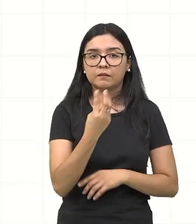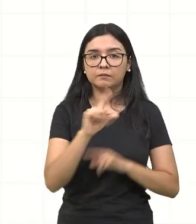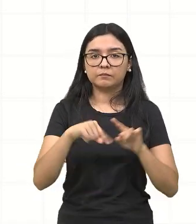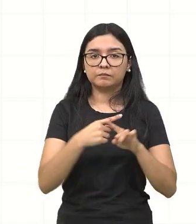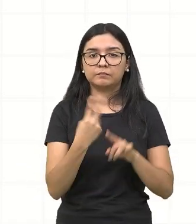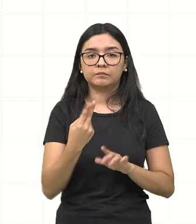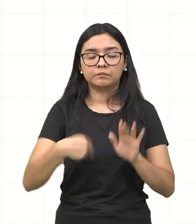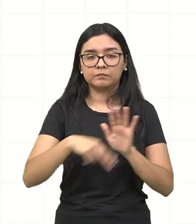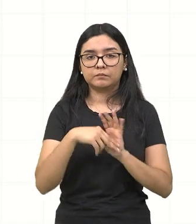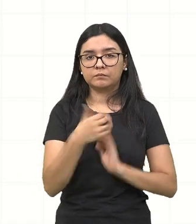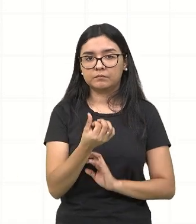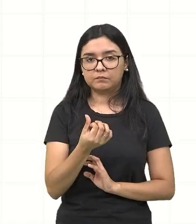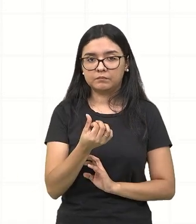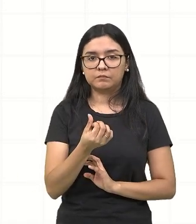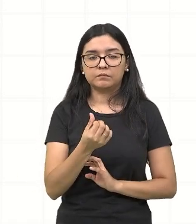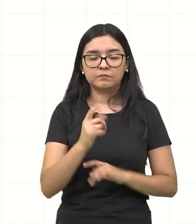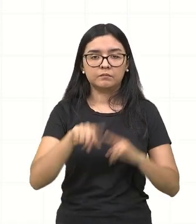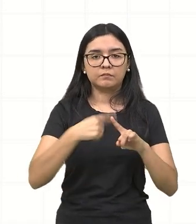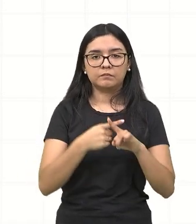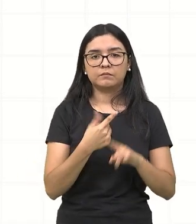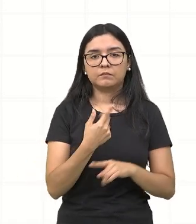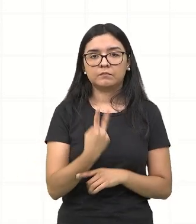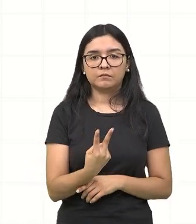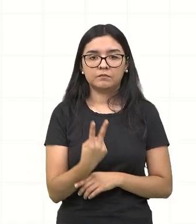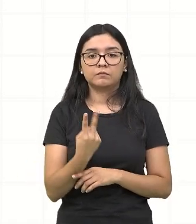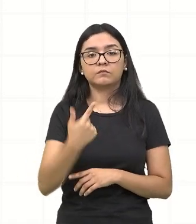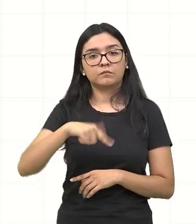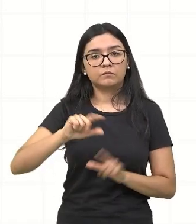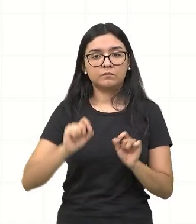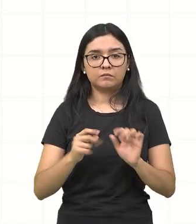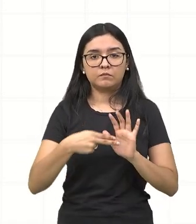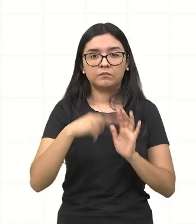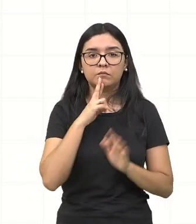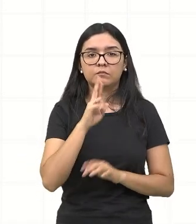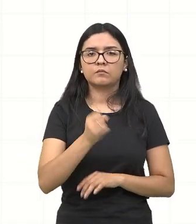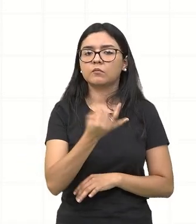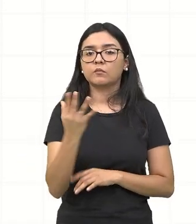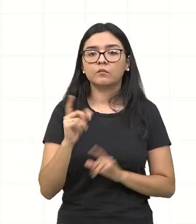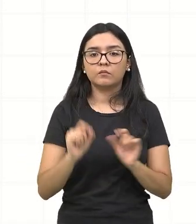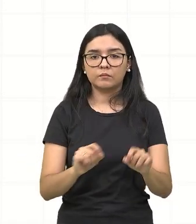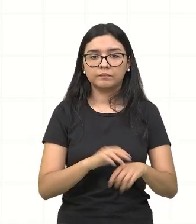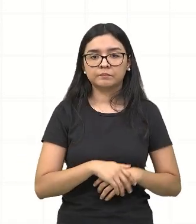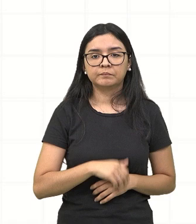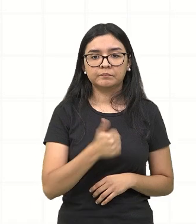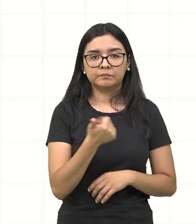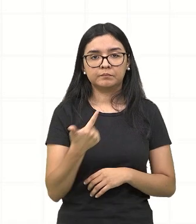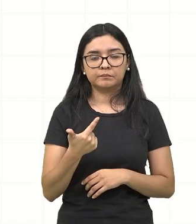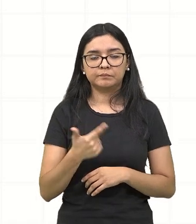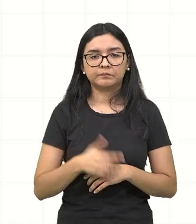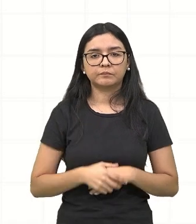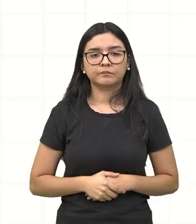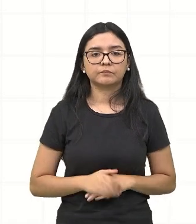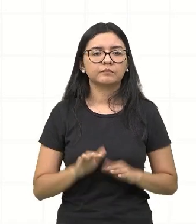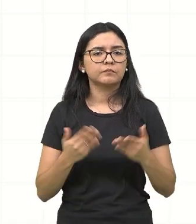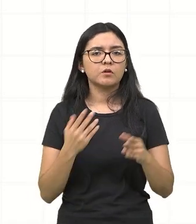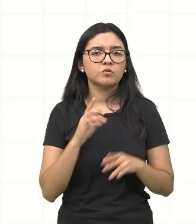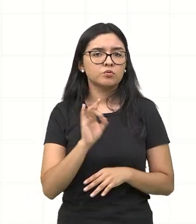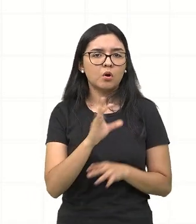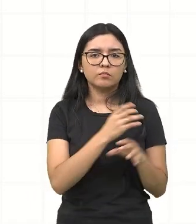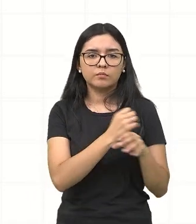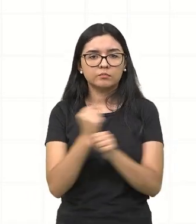é 6, vezes 2 novamente, a resposta aqui vai ser 12. Então, basta fazer